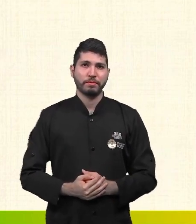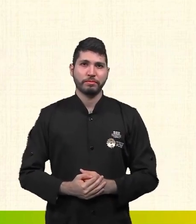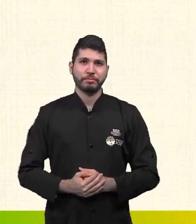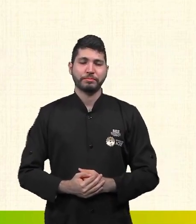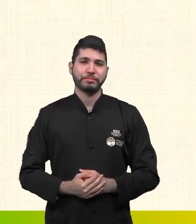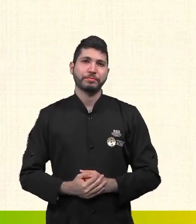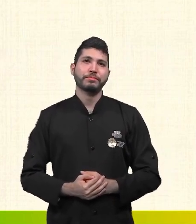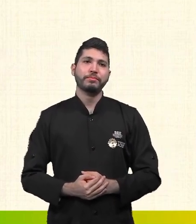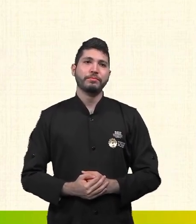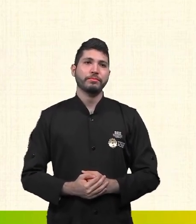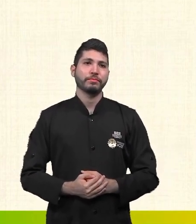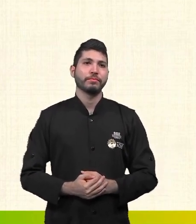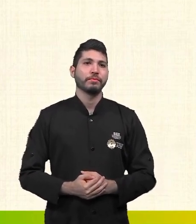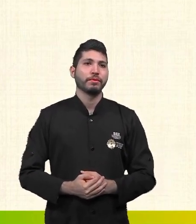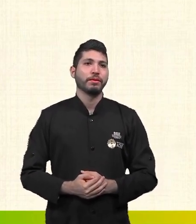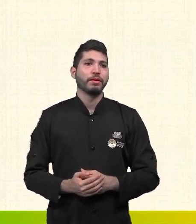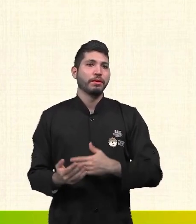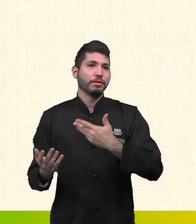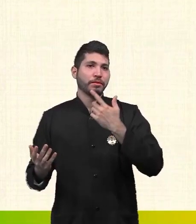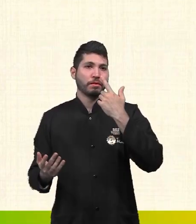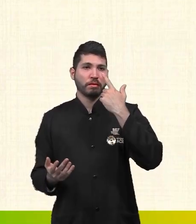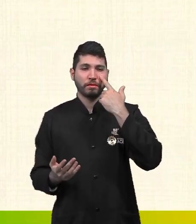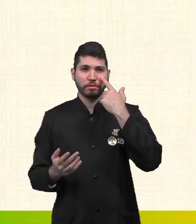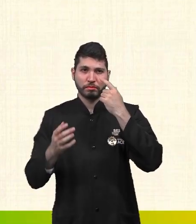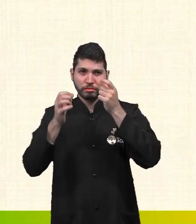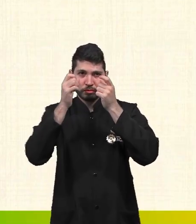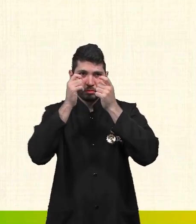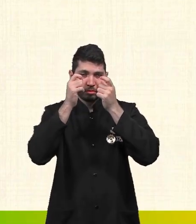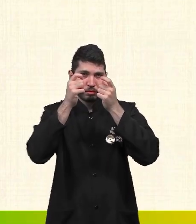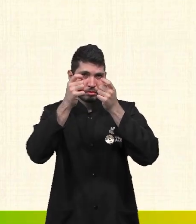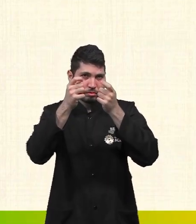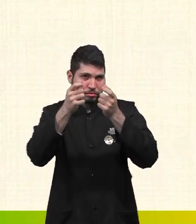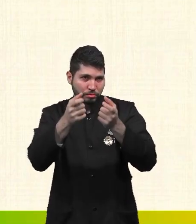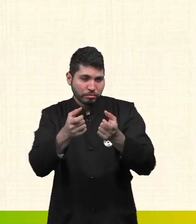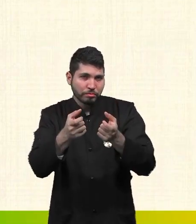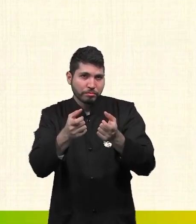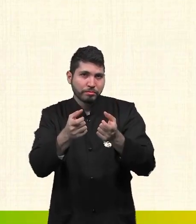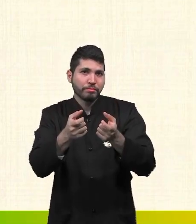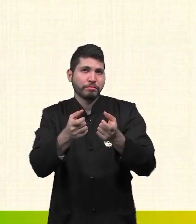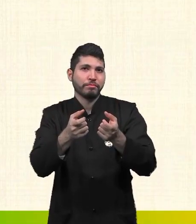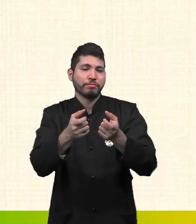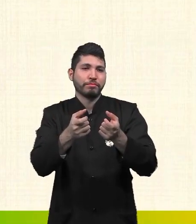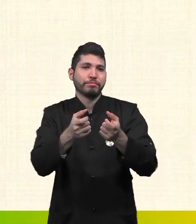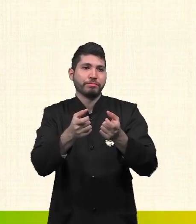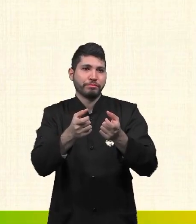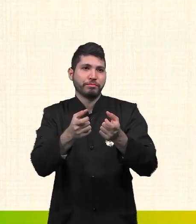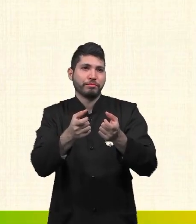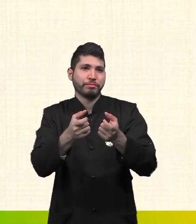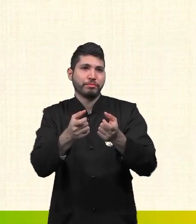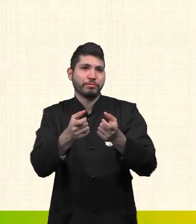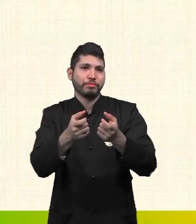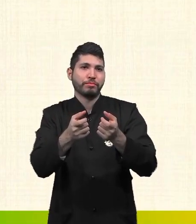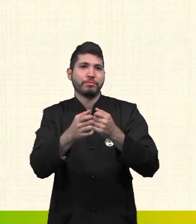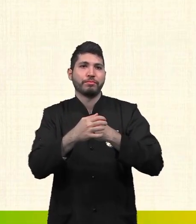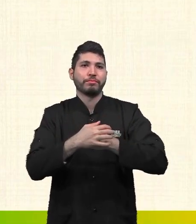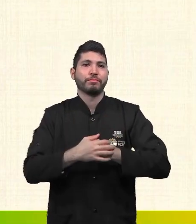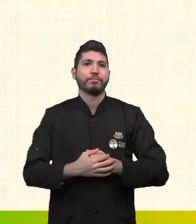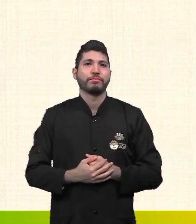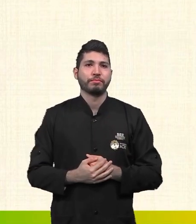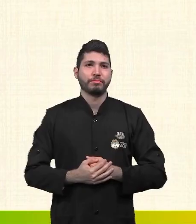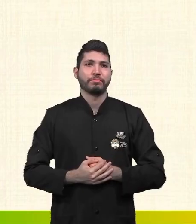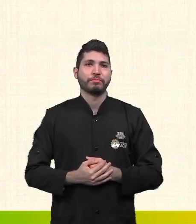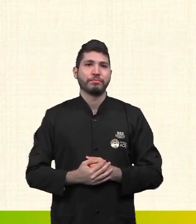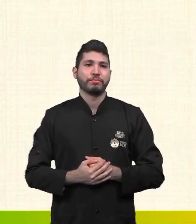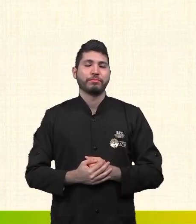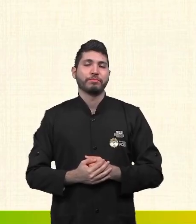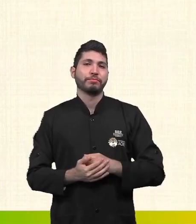temos aqui uma observação, atenção, pay attention. Como você pode observar no